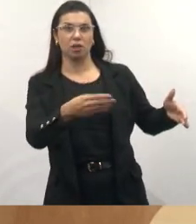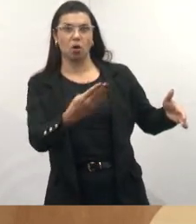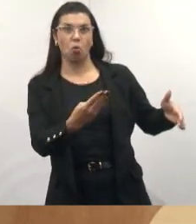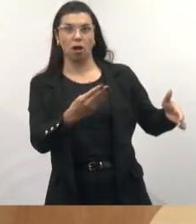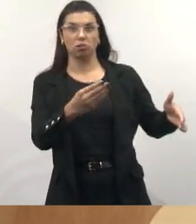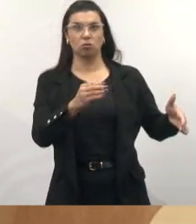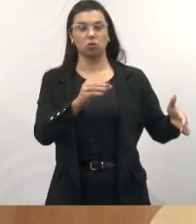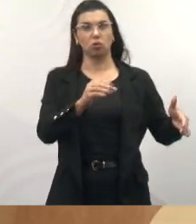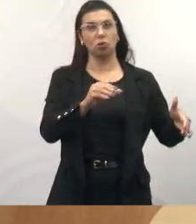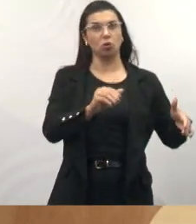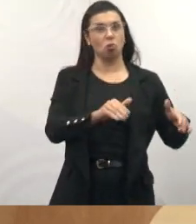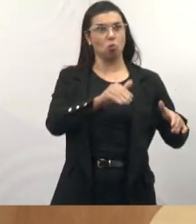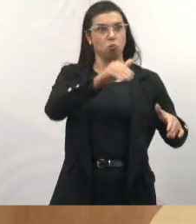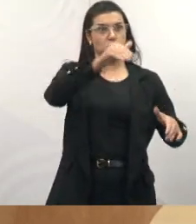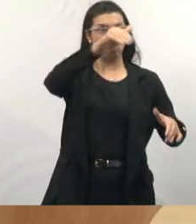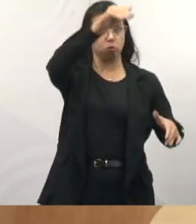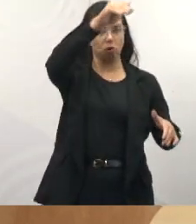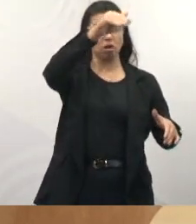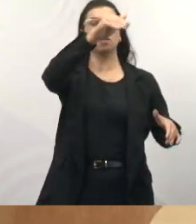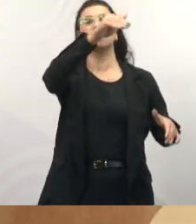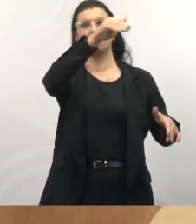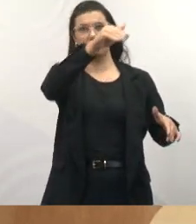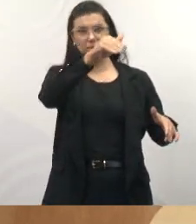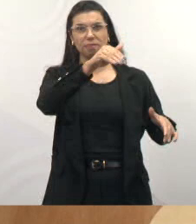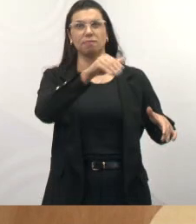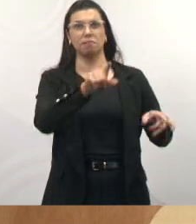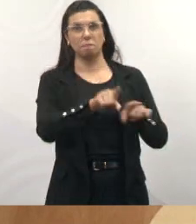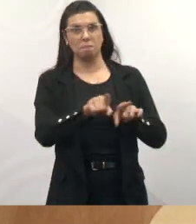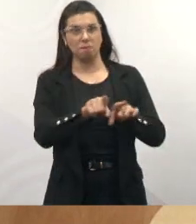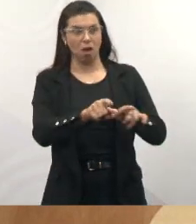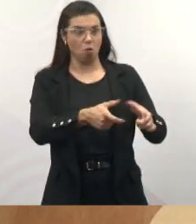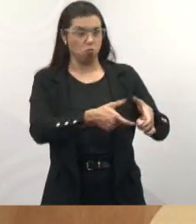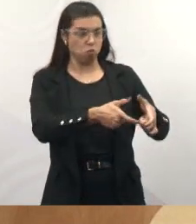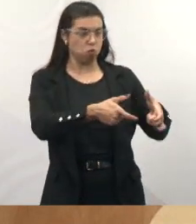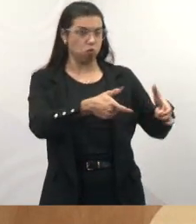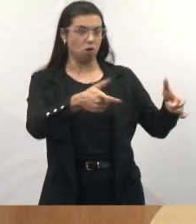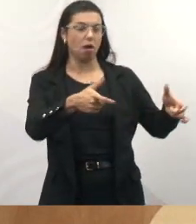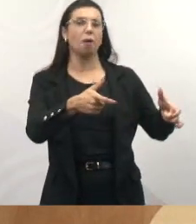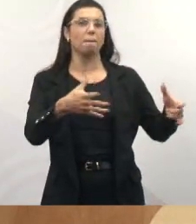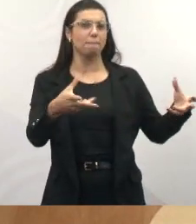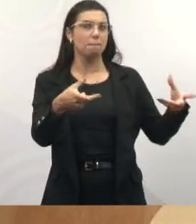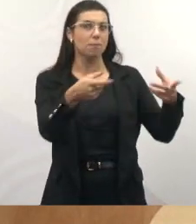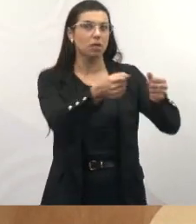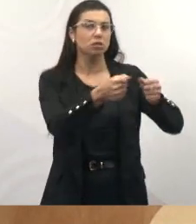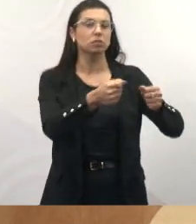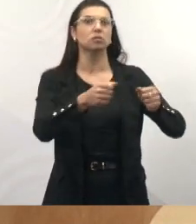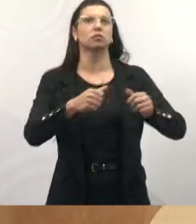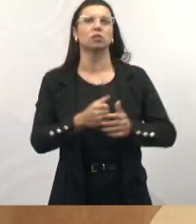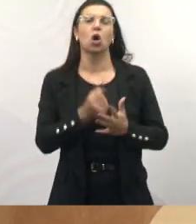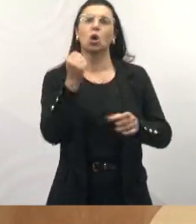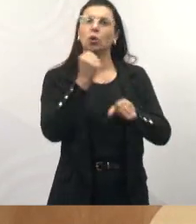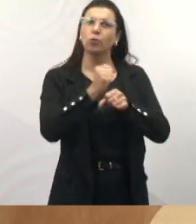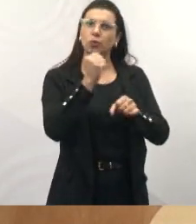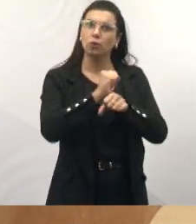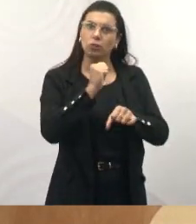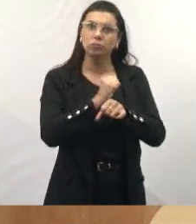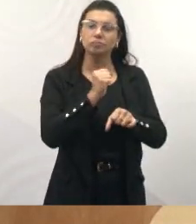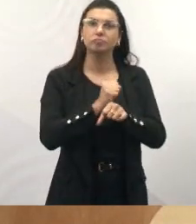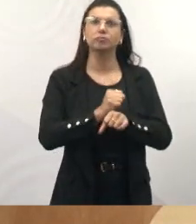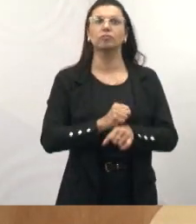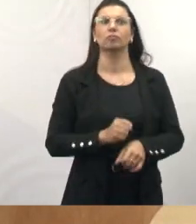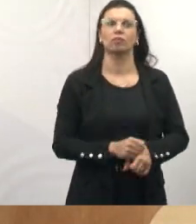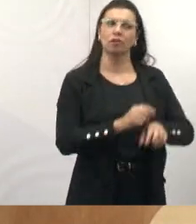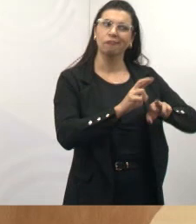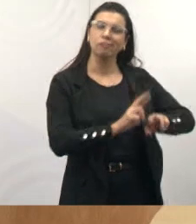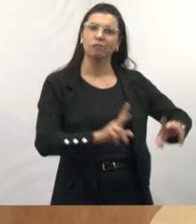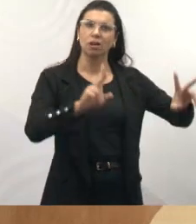por 9,8 de largura. Então é uma obra realmente muito grande, uma obra que está fazendo, vai fazer